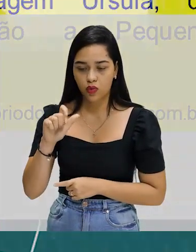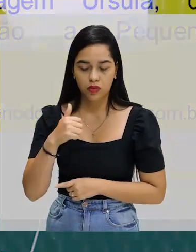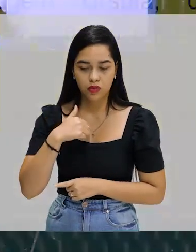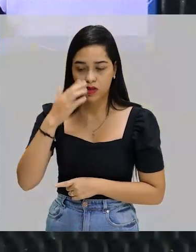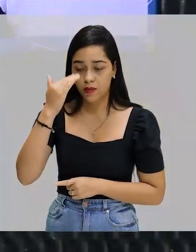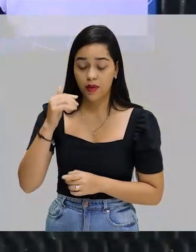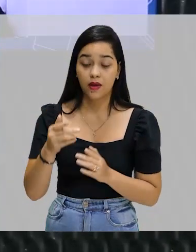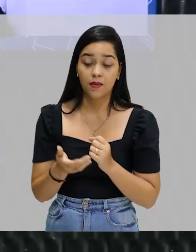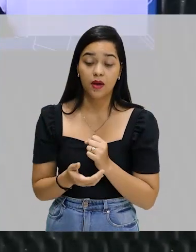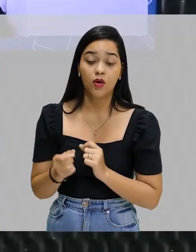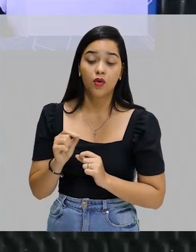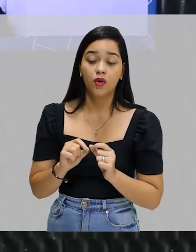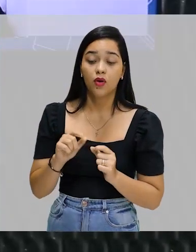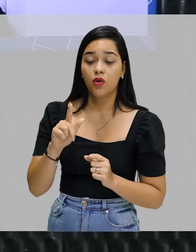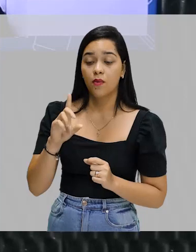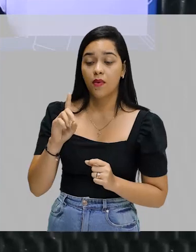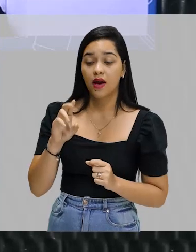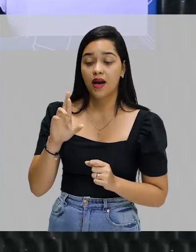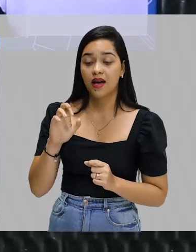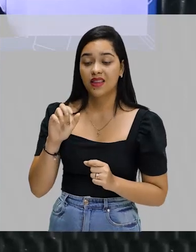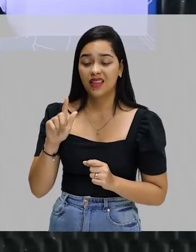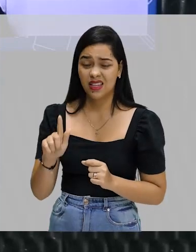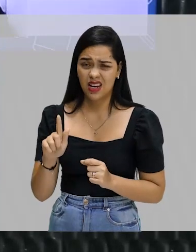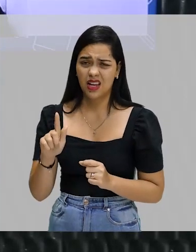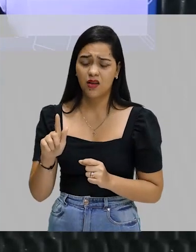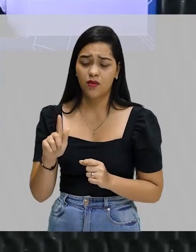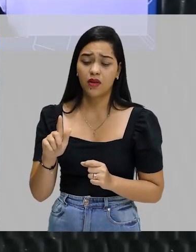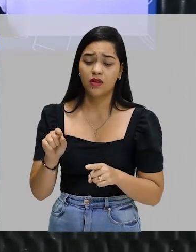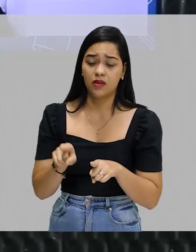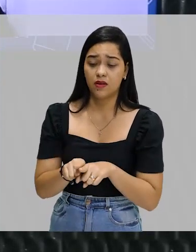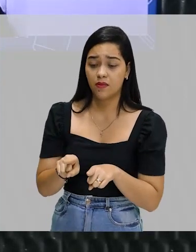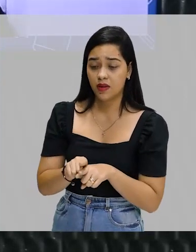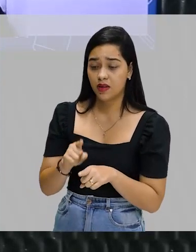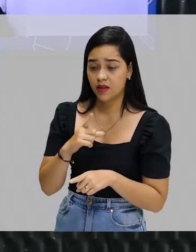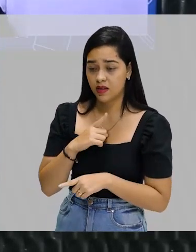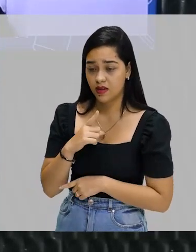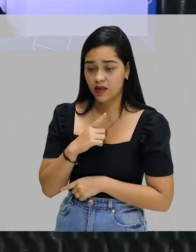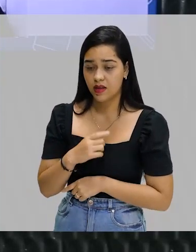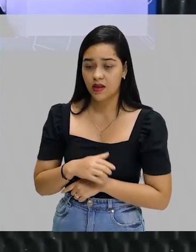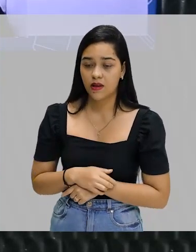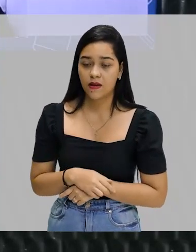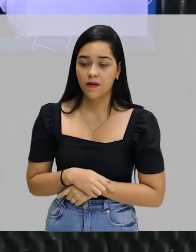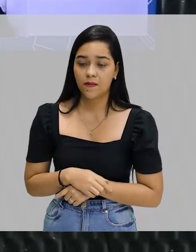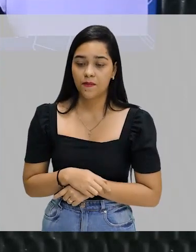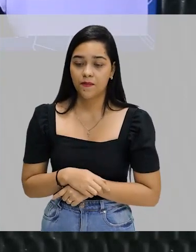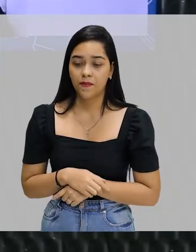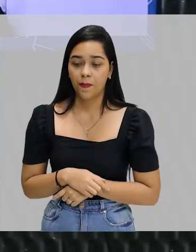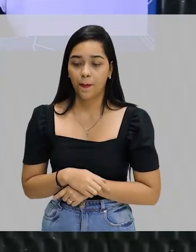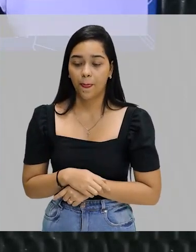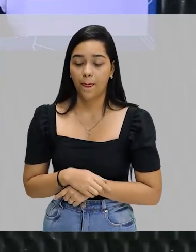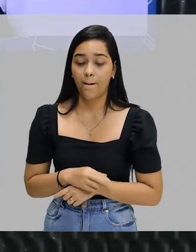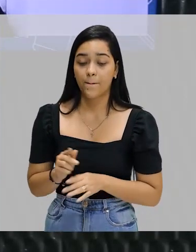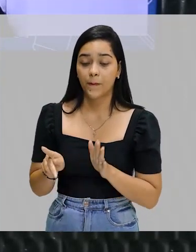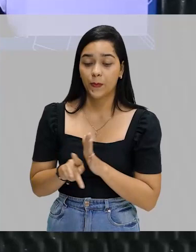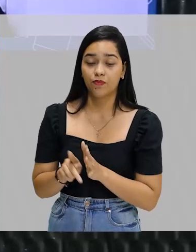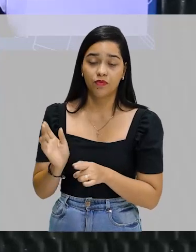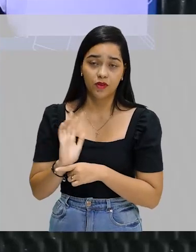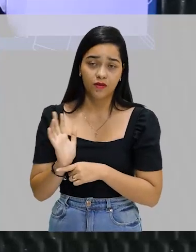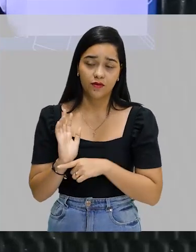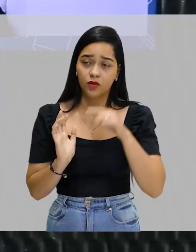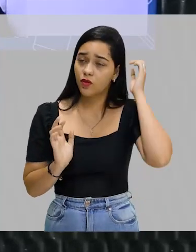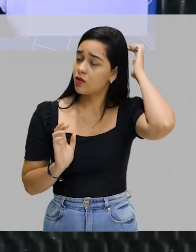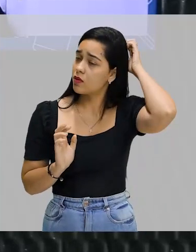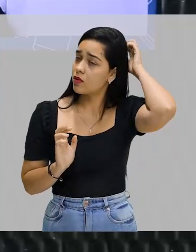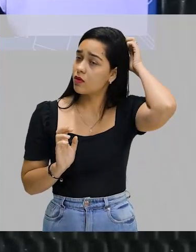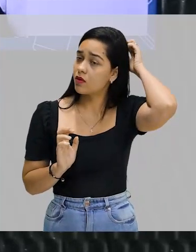Que foi baseada em uma drag queen dos anos 80, a Divine Brown, acho que é isso, né, que era uma referência de filmes